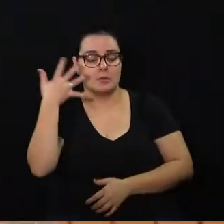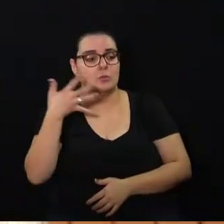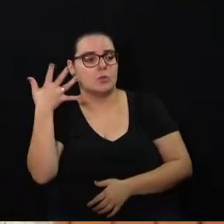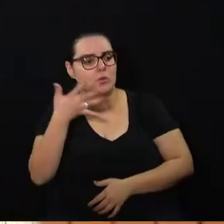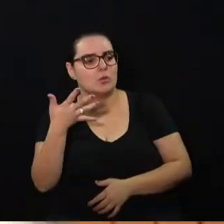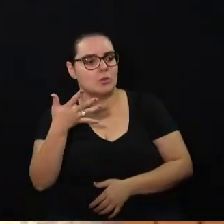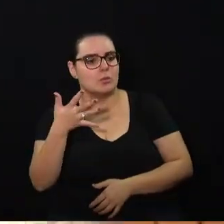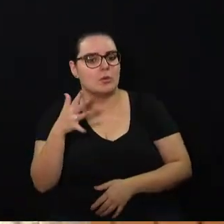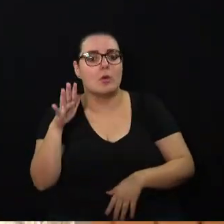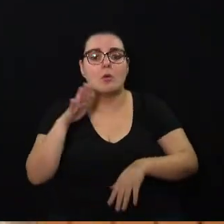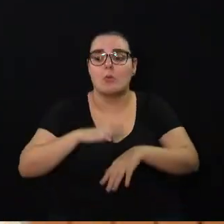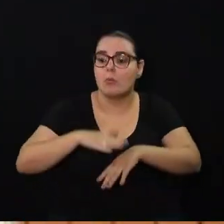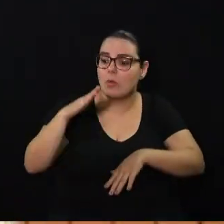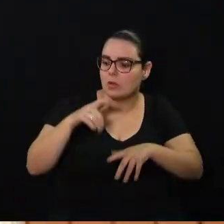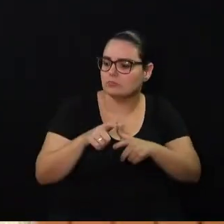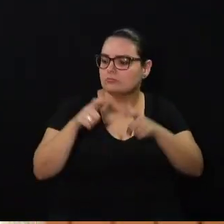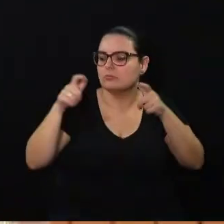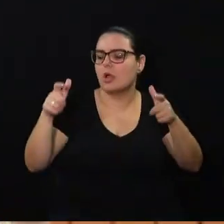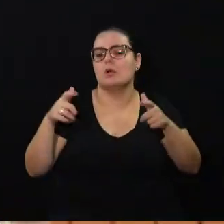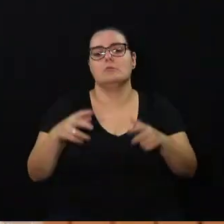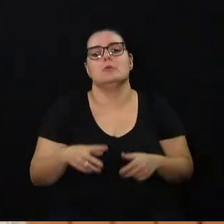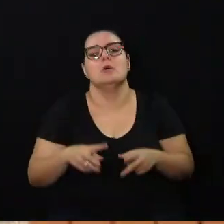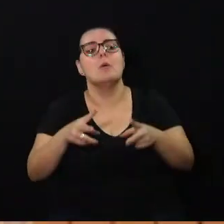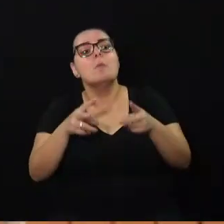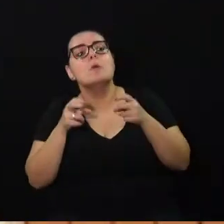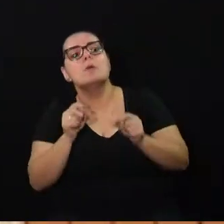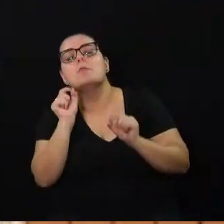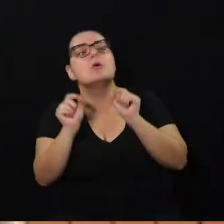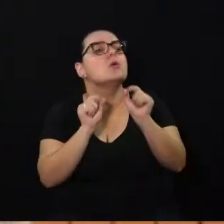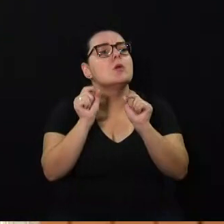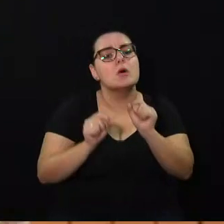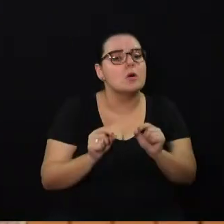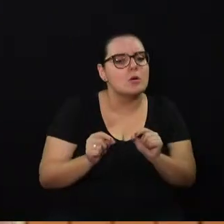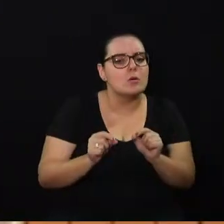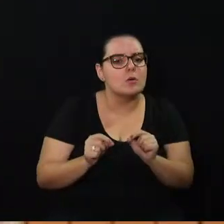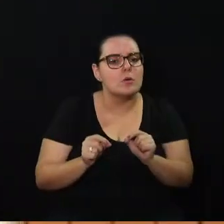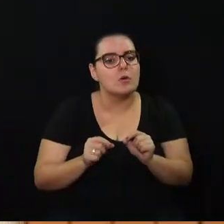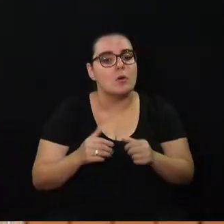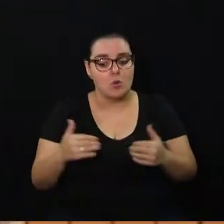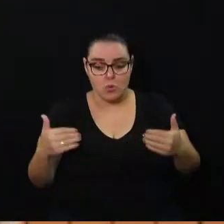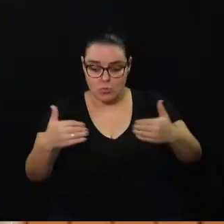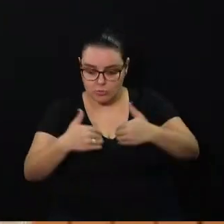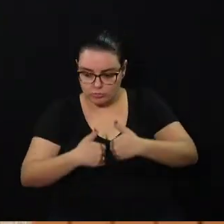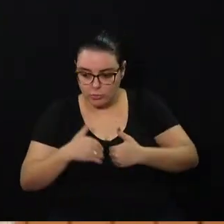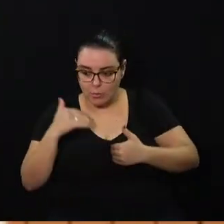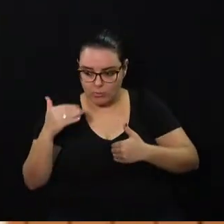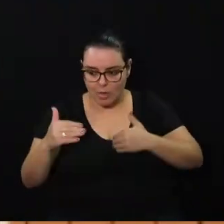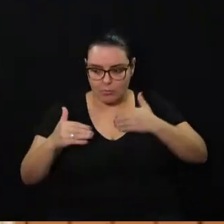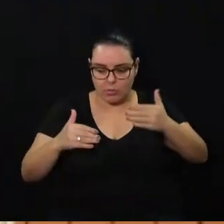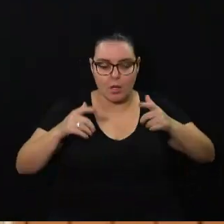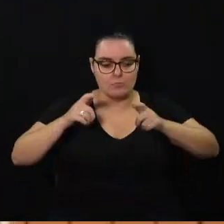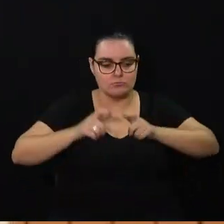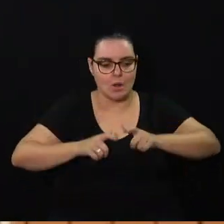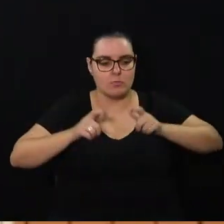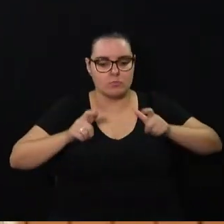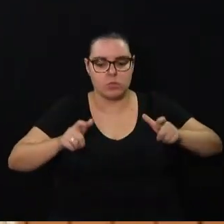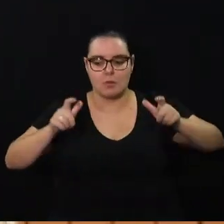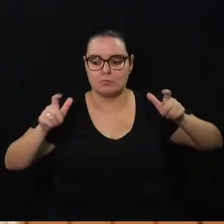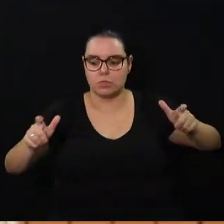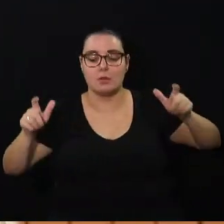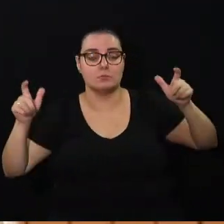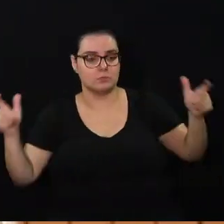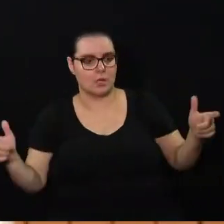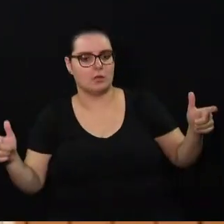índices cada vez maiores na gente tv é incidências cada vez maiores a cada ano a gente entende que a incidência do autismo